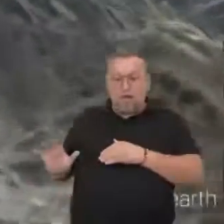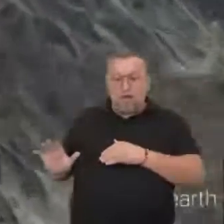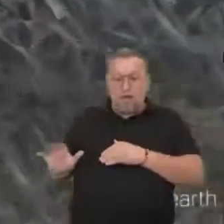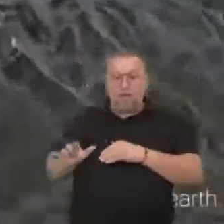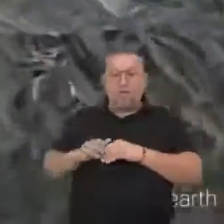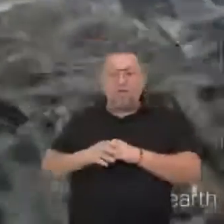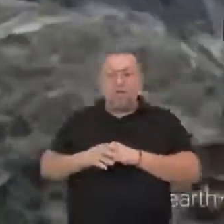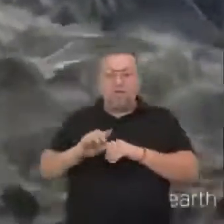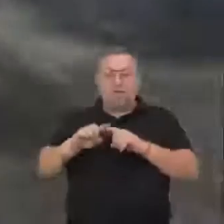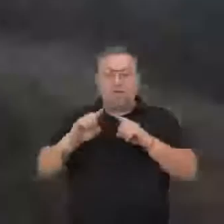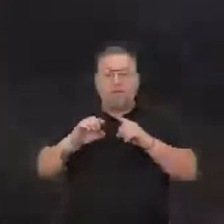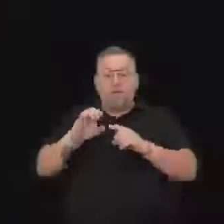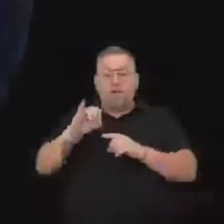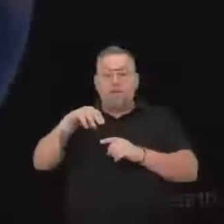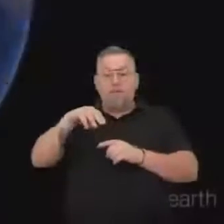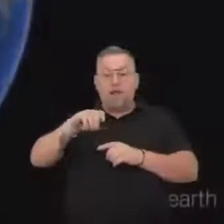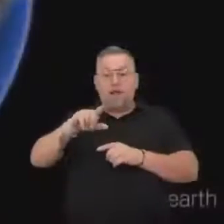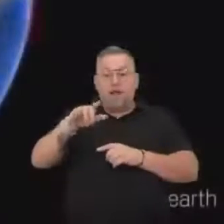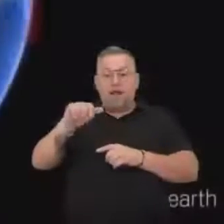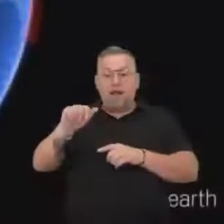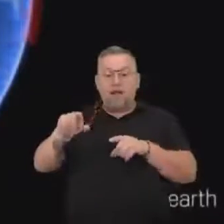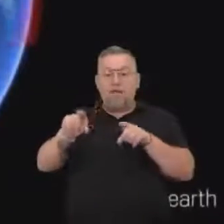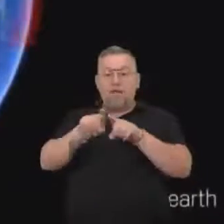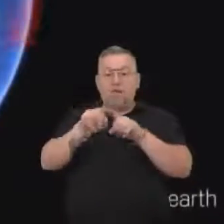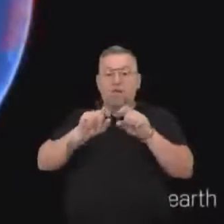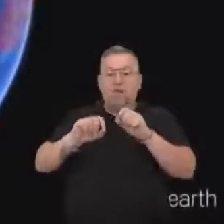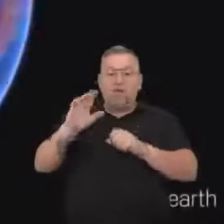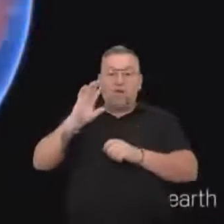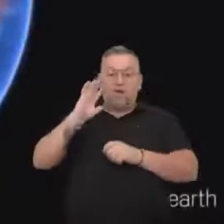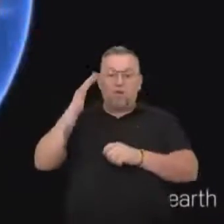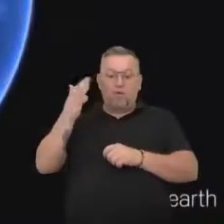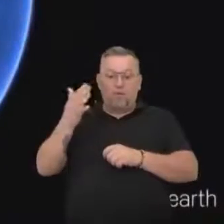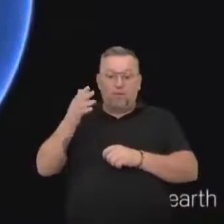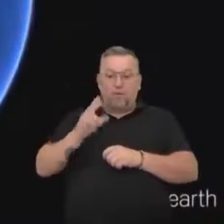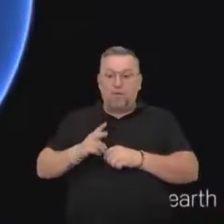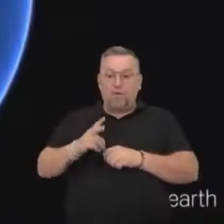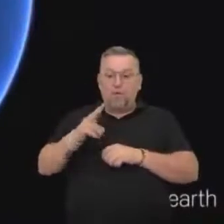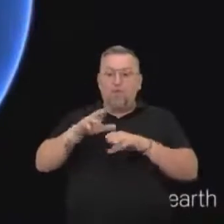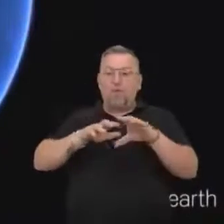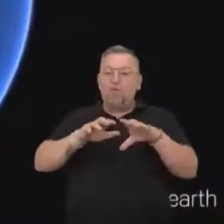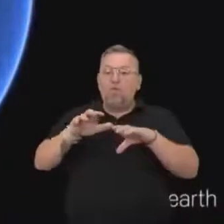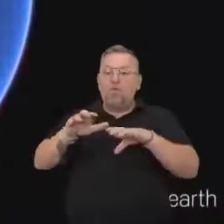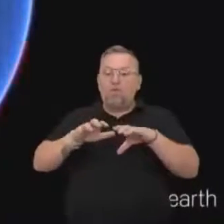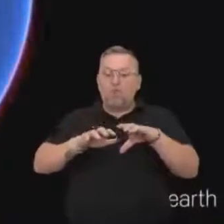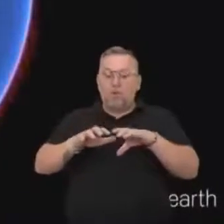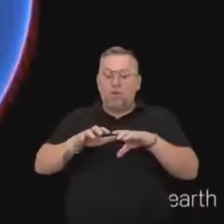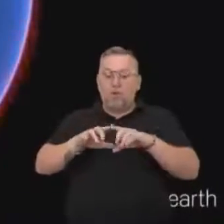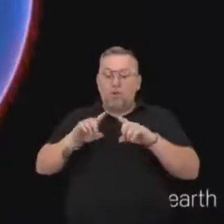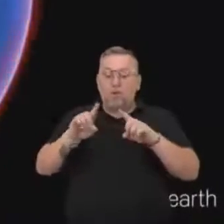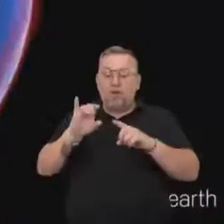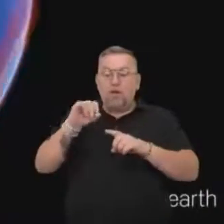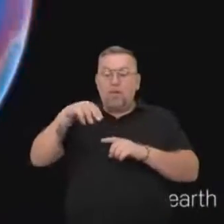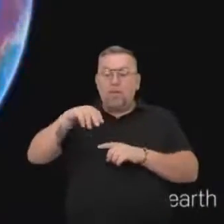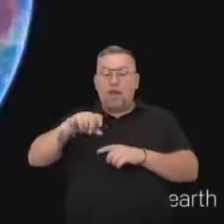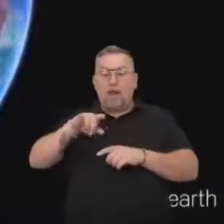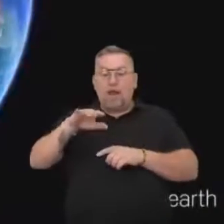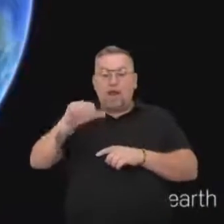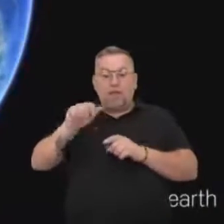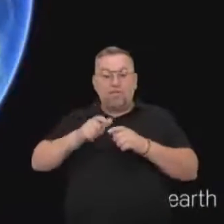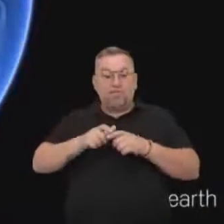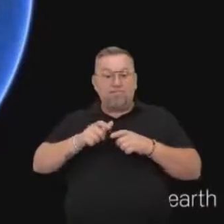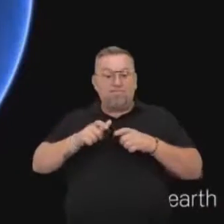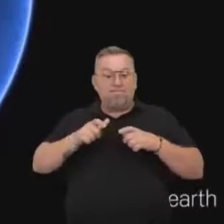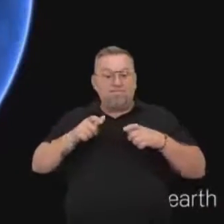as cordilheiras do Himalaia. Que, por sinal, né, ainda continua esse movimento e o Himalaia continua crescendo aí